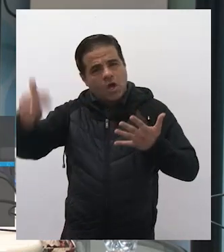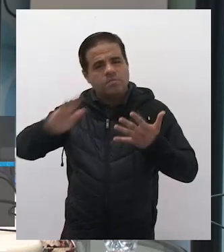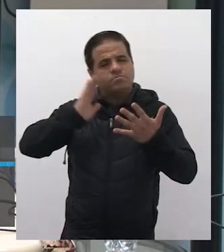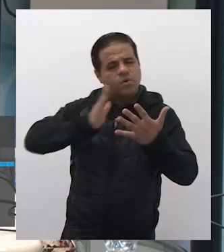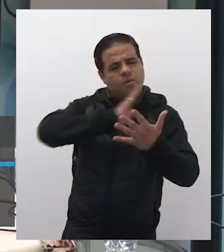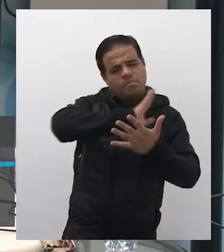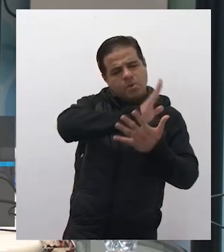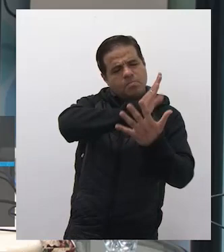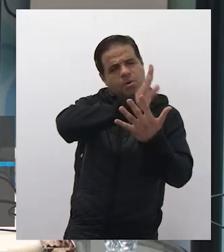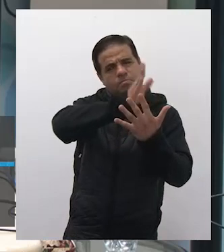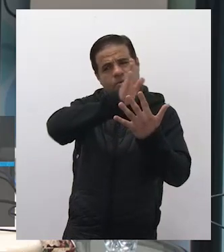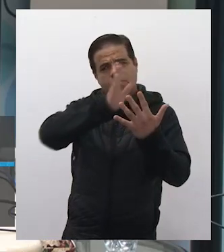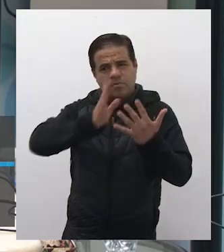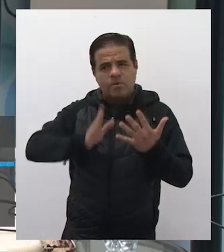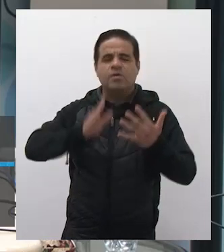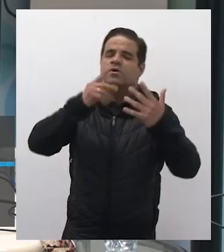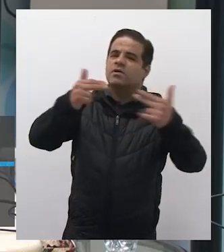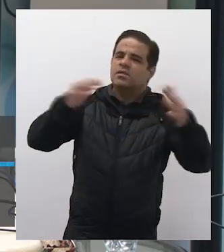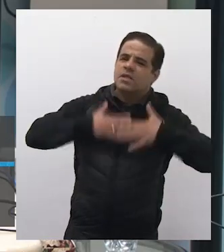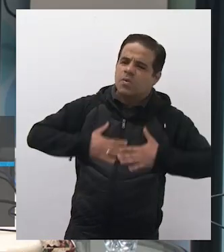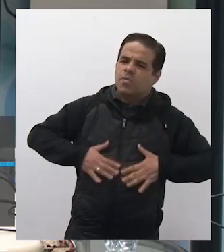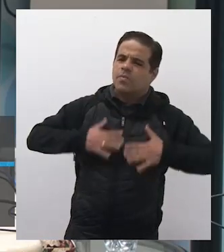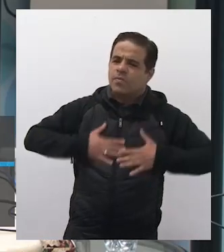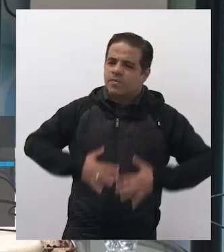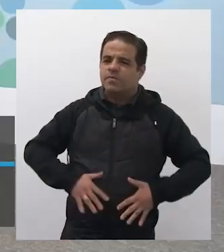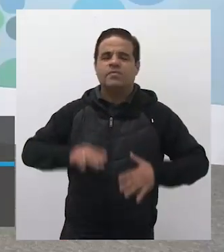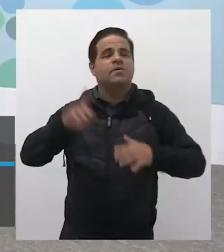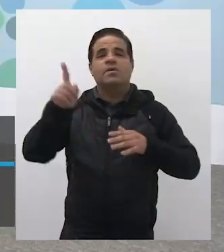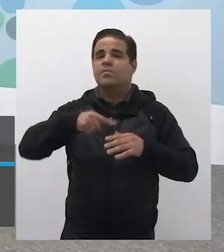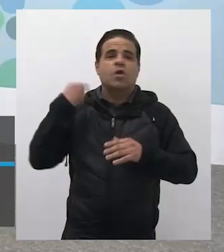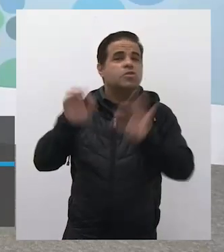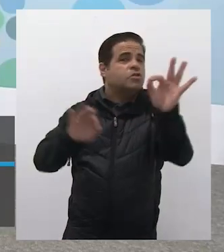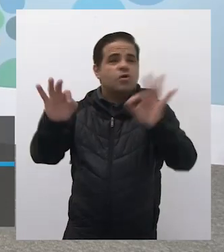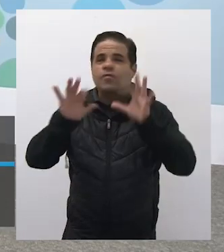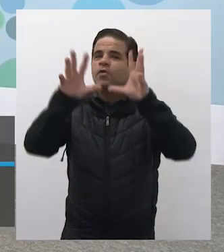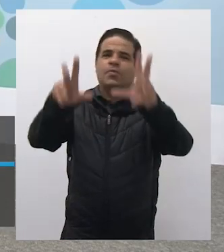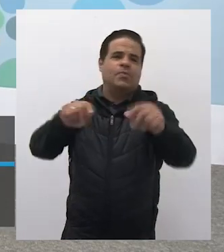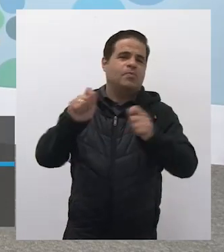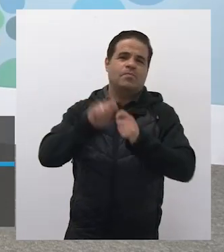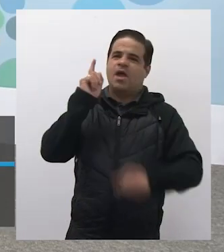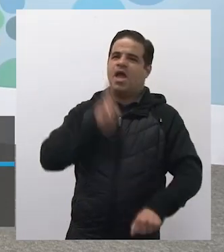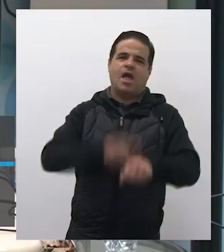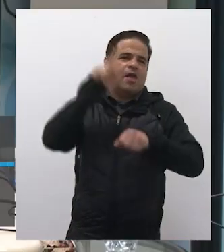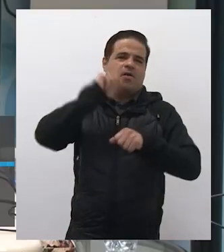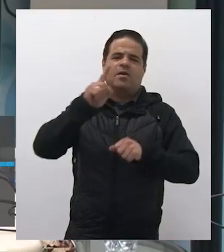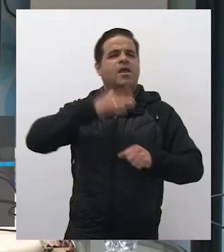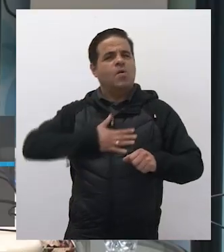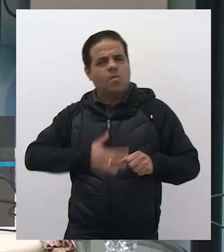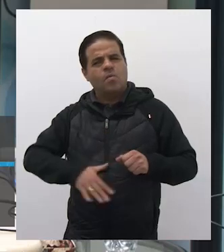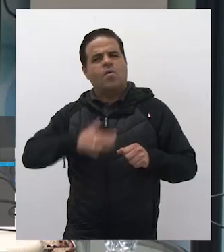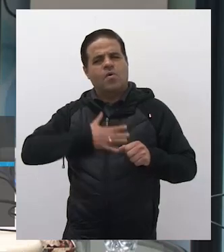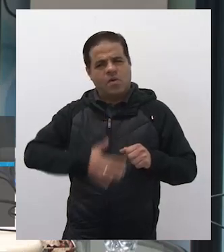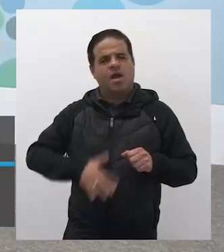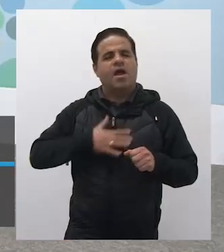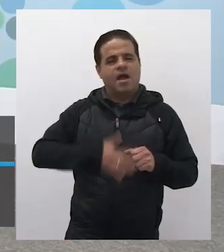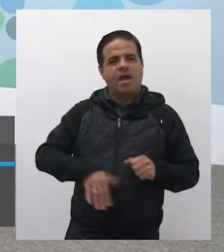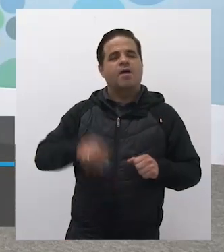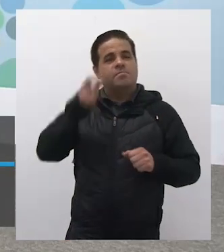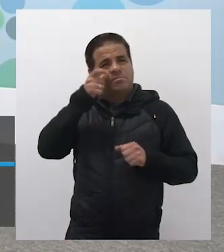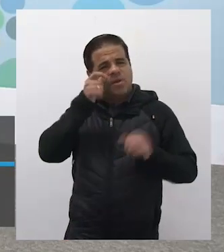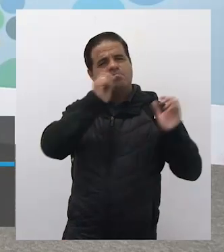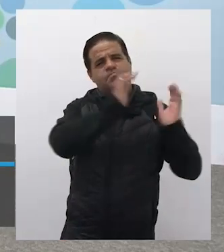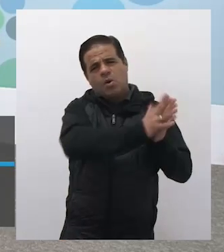muito dessa parte, né, que tranquiliza, né, que não é para a gente resolver tudo Sim. de uma vez, é ir com calma. Você olha todas